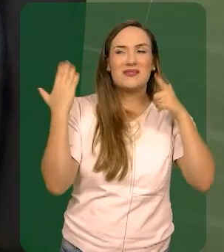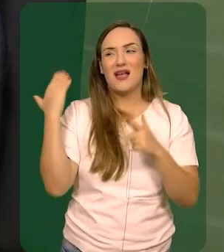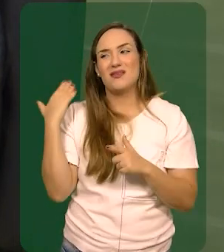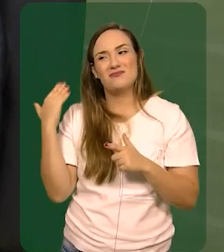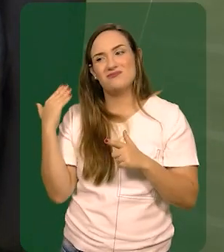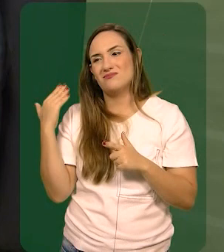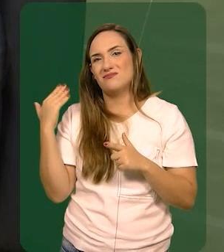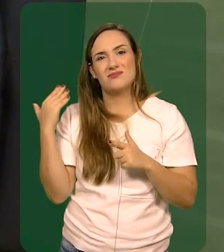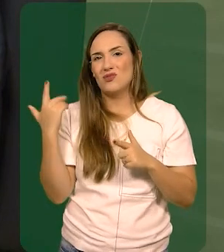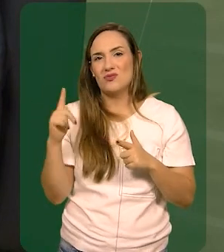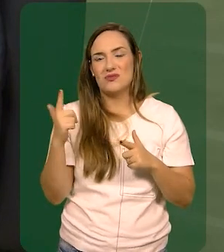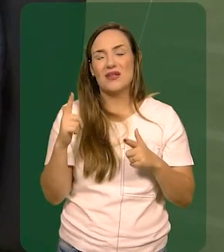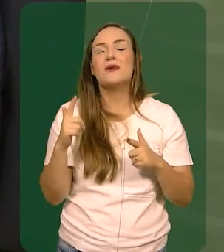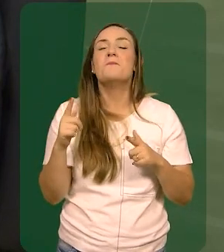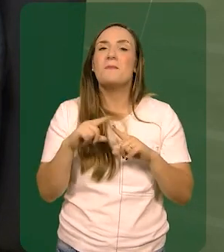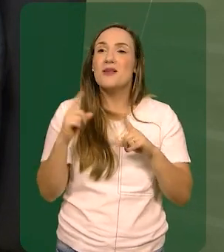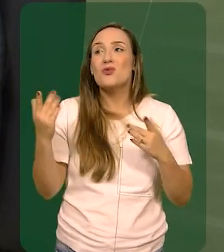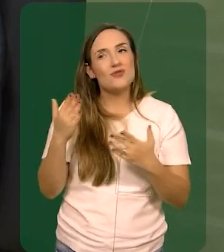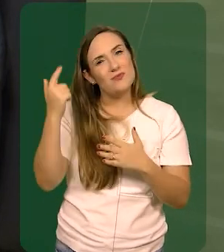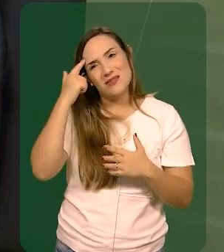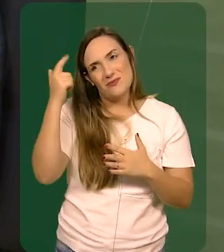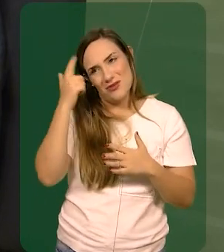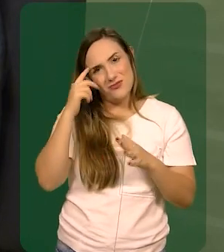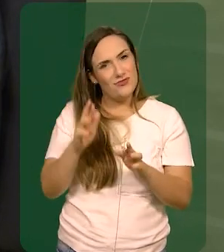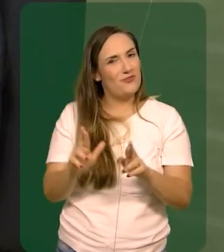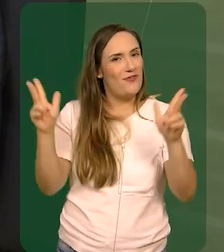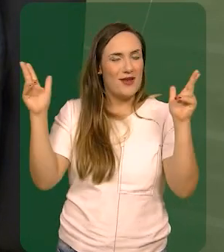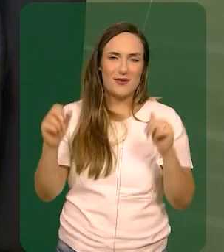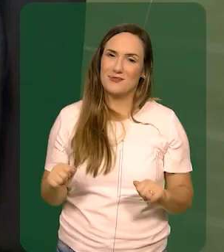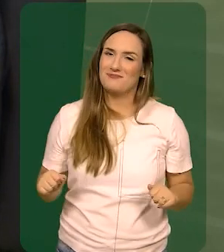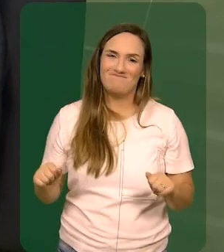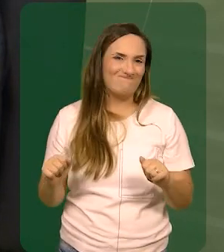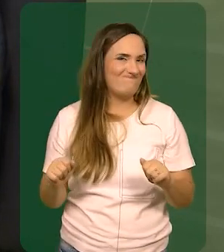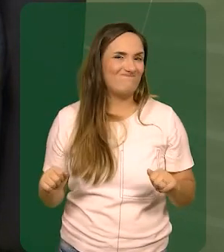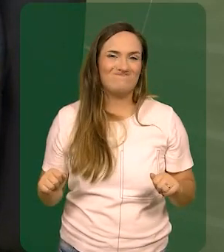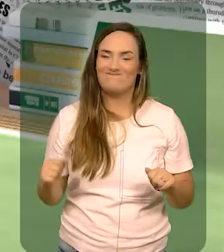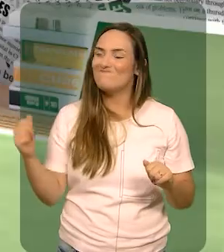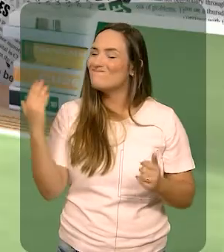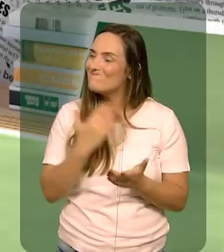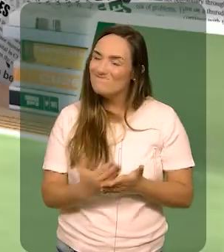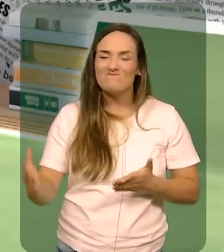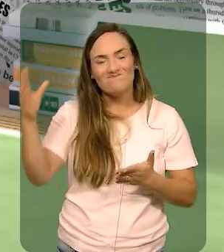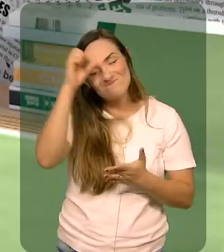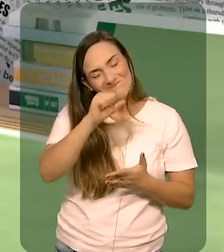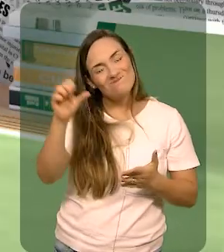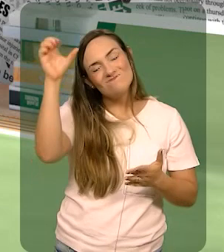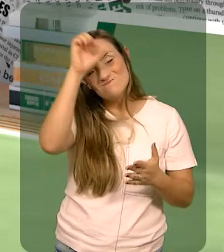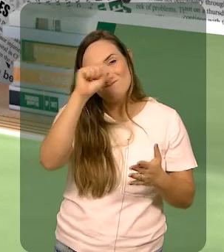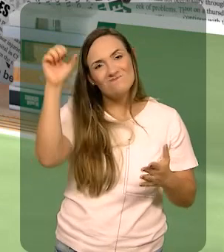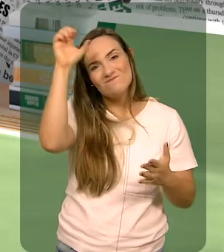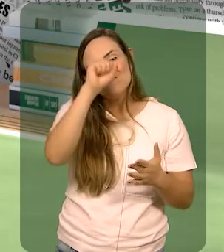estaria, digamos assim, bem à frente, porque eu vou ter que estou reaprendendo, né?